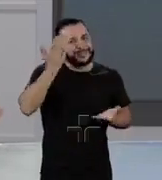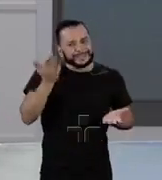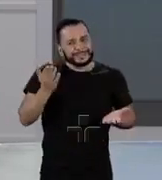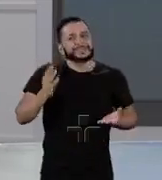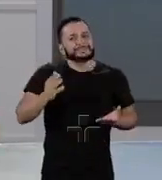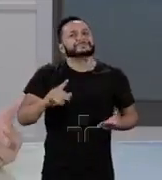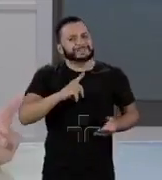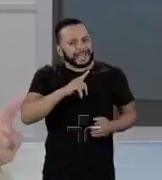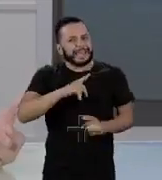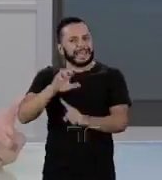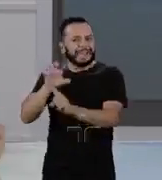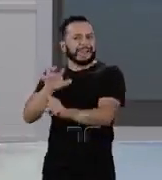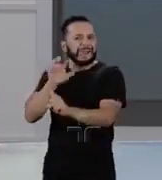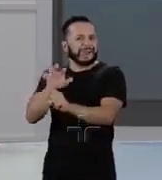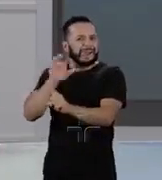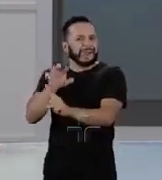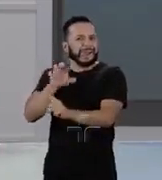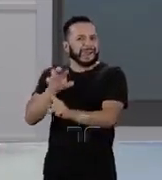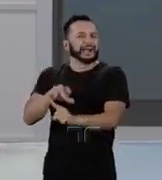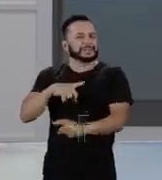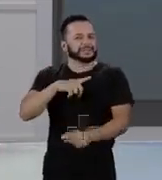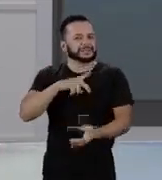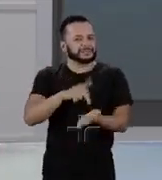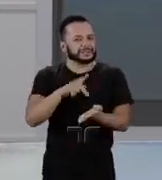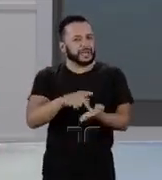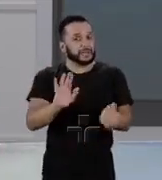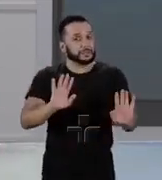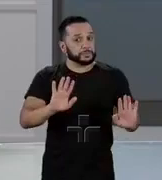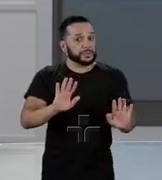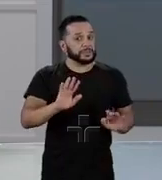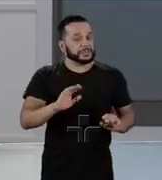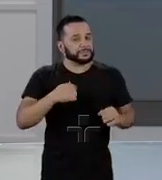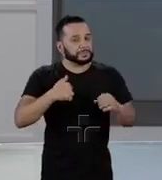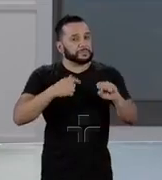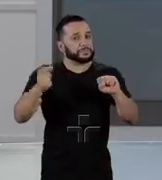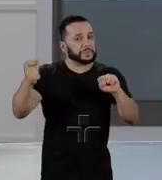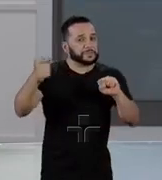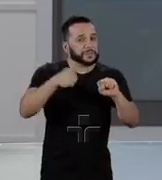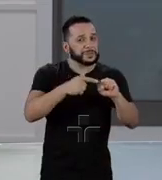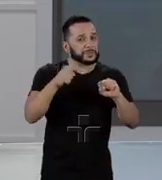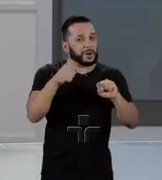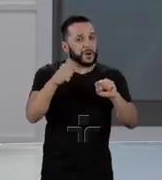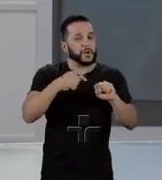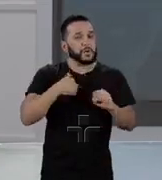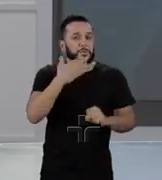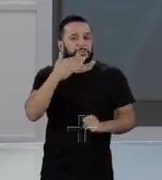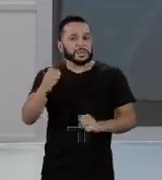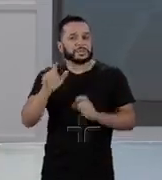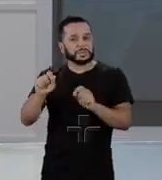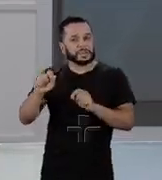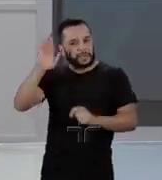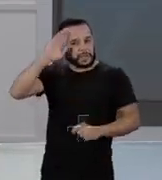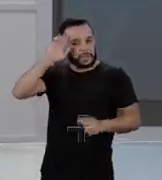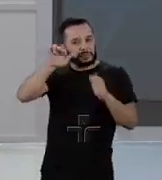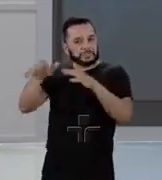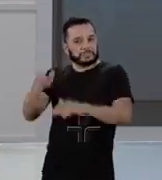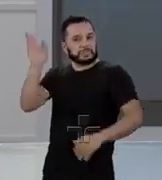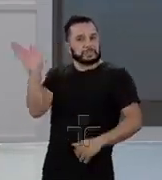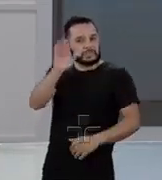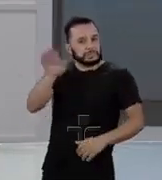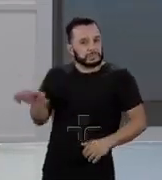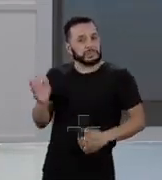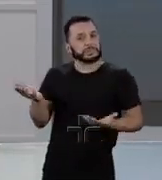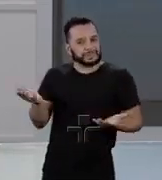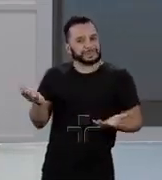as relações com expectativas políticas. Agora, eu acho que o pessoal, ao pedir essa anulação, tem um efeito, tem uma